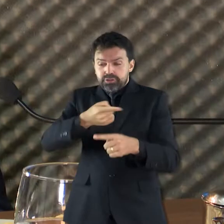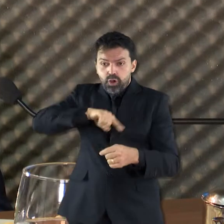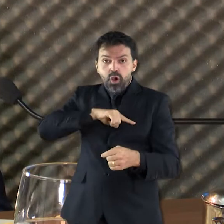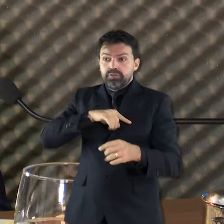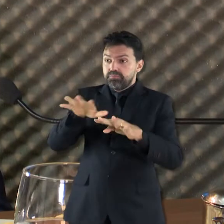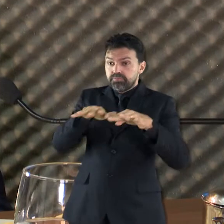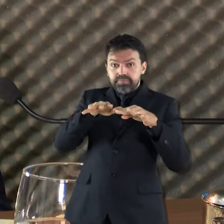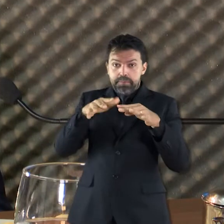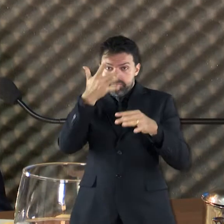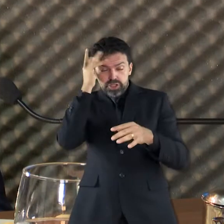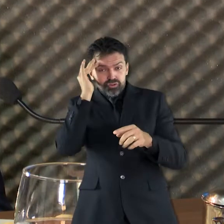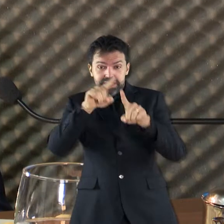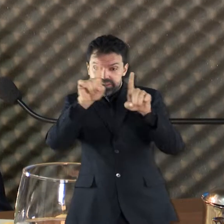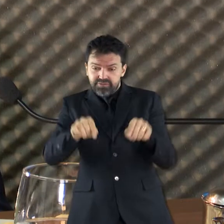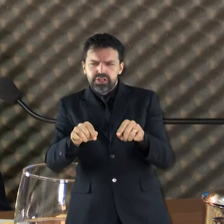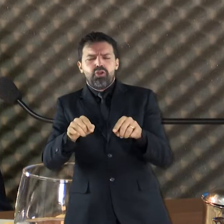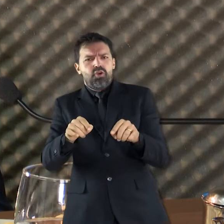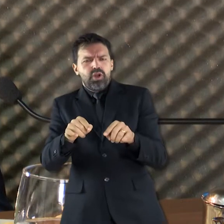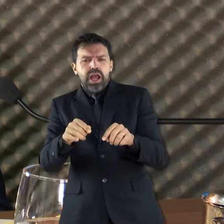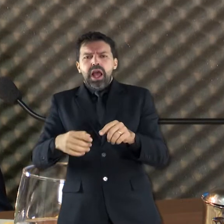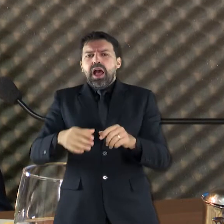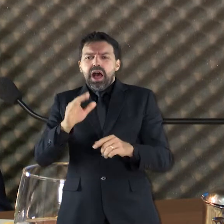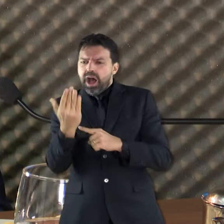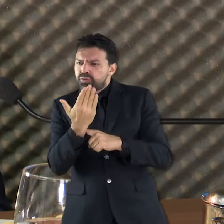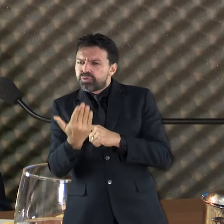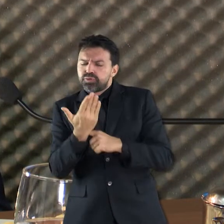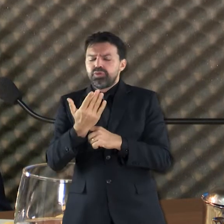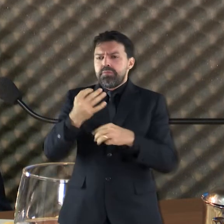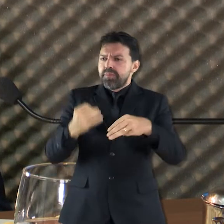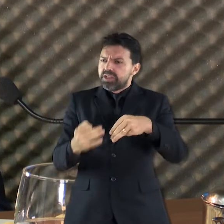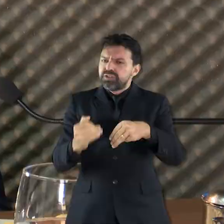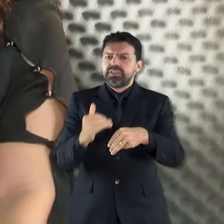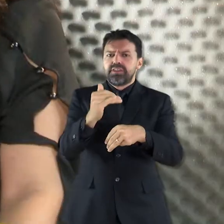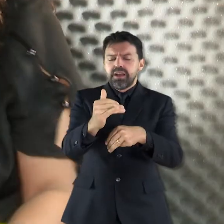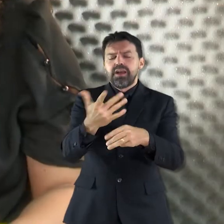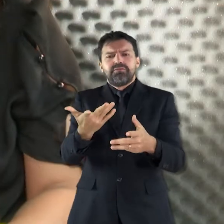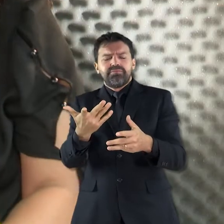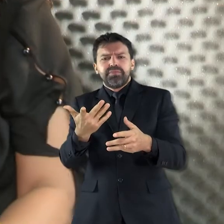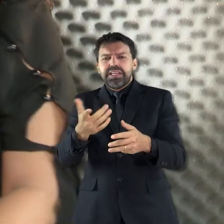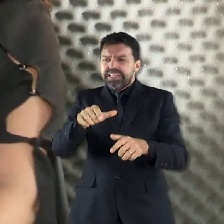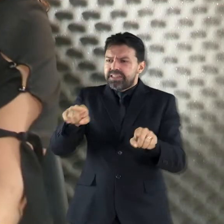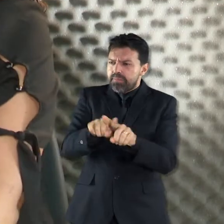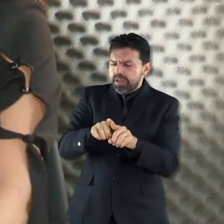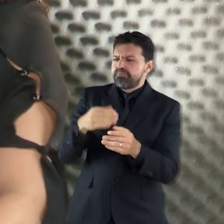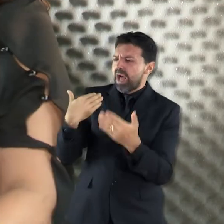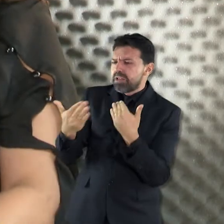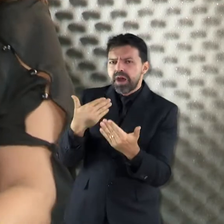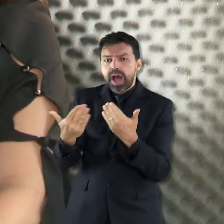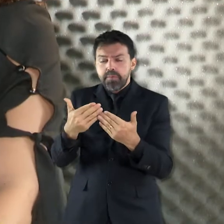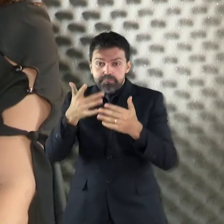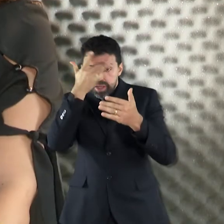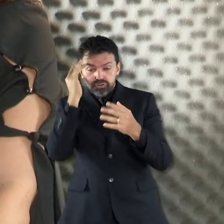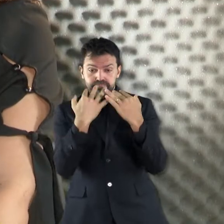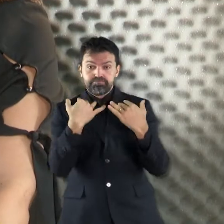público, né? Que são nossos servidores, colaboradores, estagiários, magistrados. E esse bate-papo termina aproximando bastante, né? Porque a gente